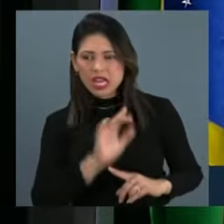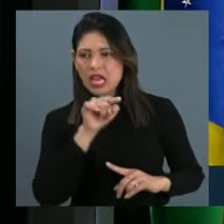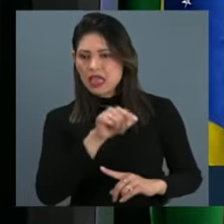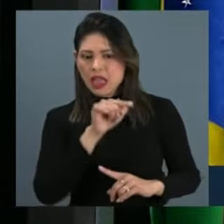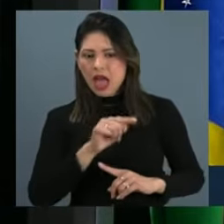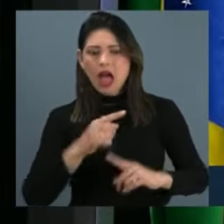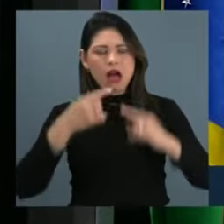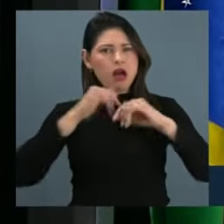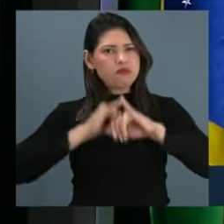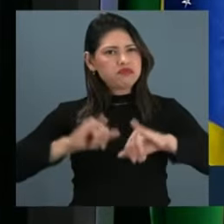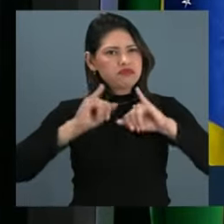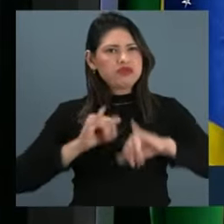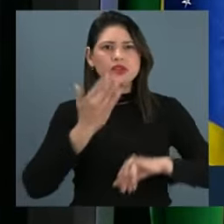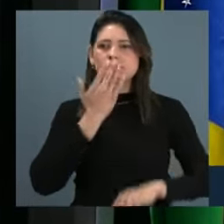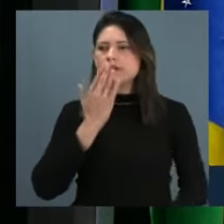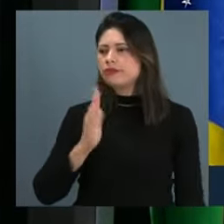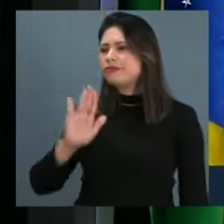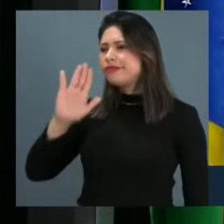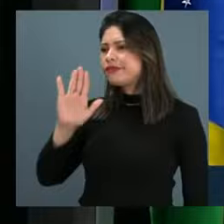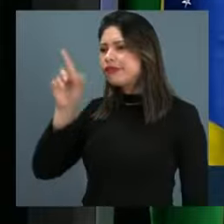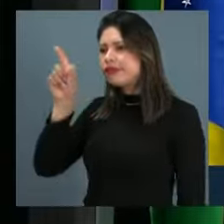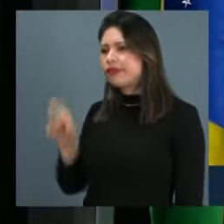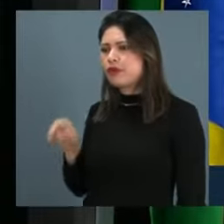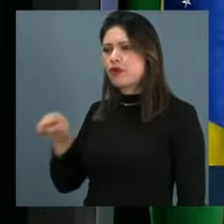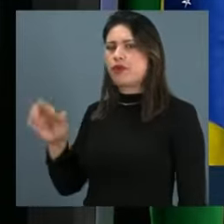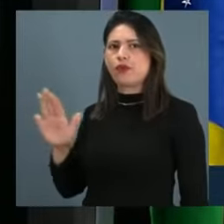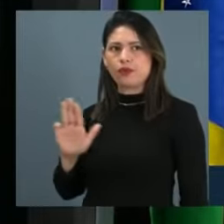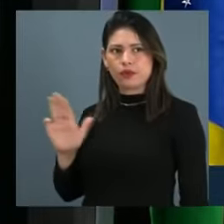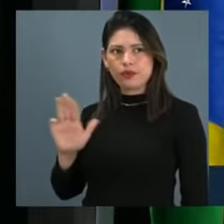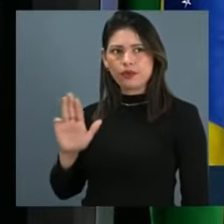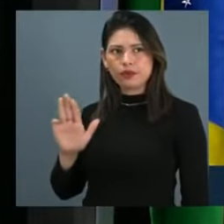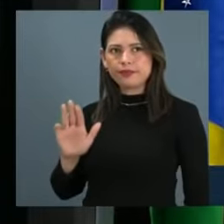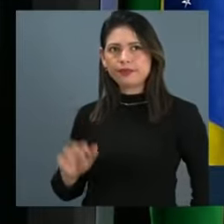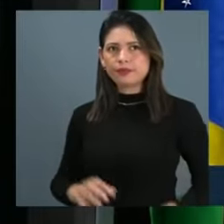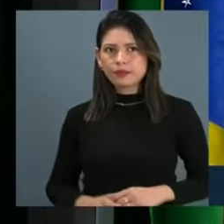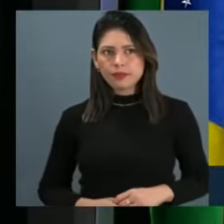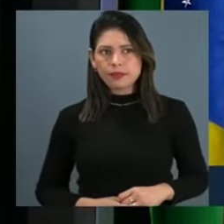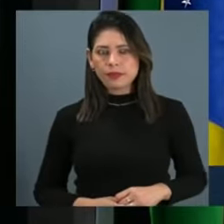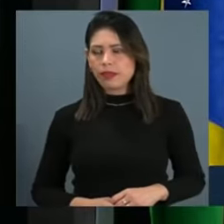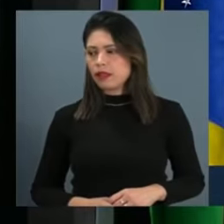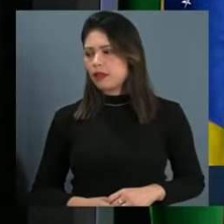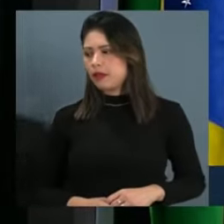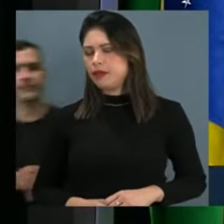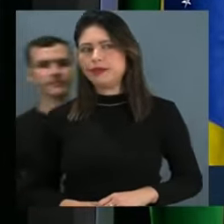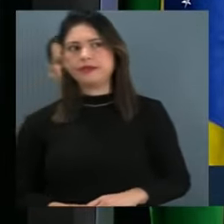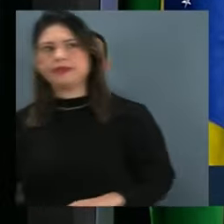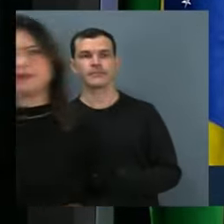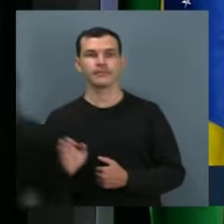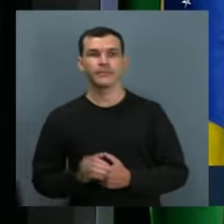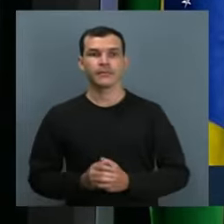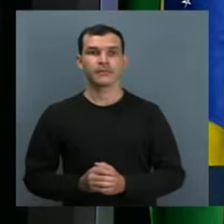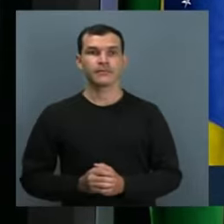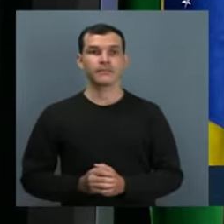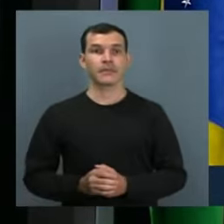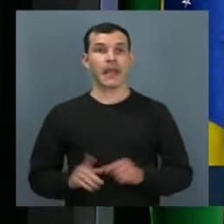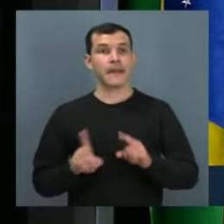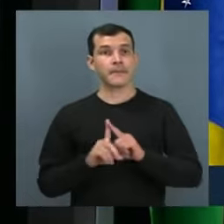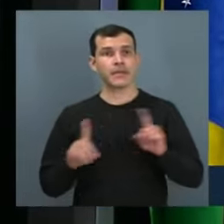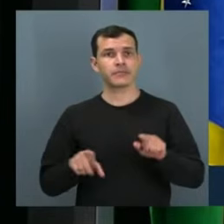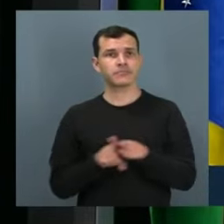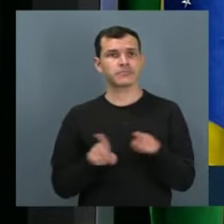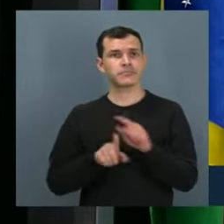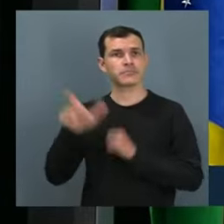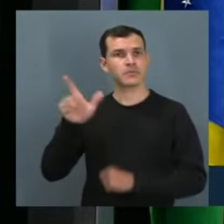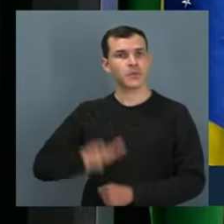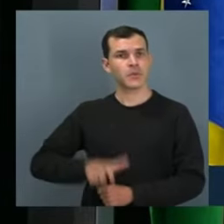campanha o Lula. Mas de forma surpreendente, senhor presidente, o ministro Gilmar Mendes voltou